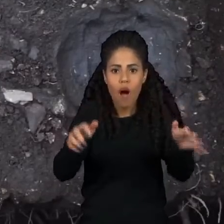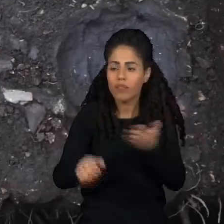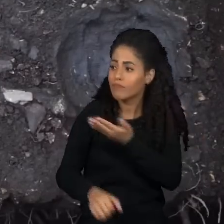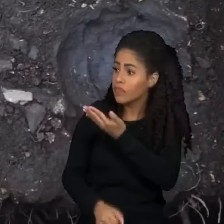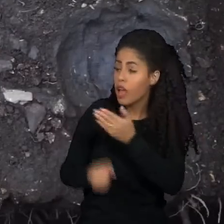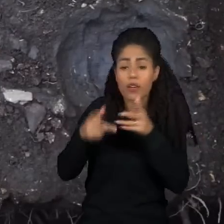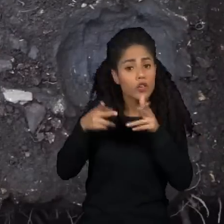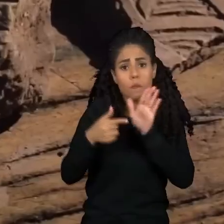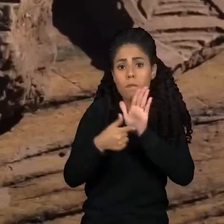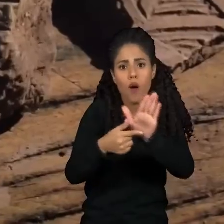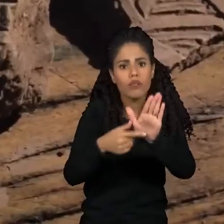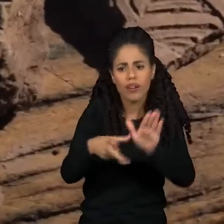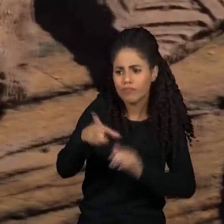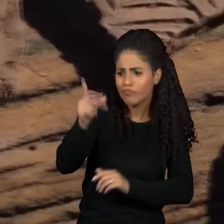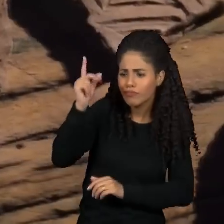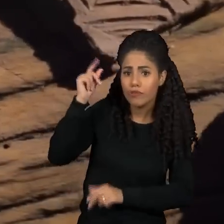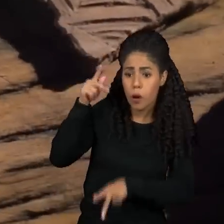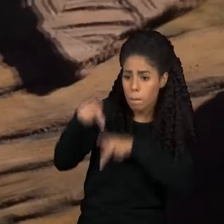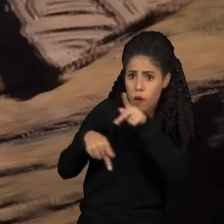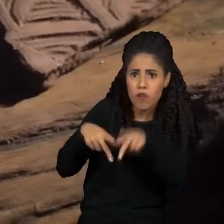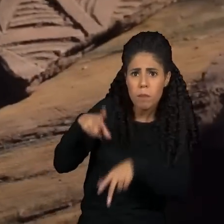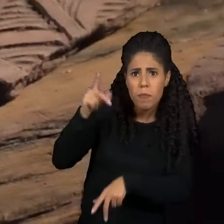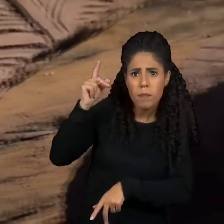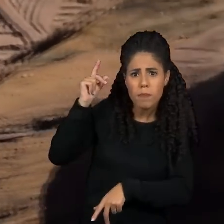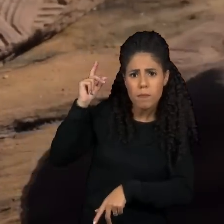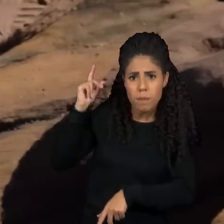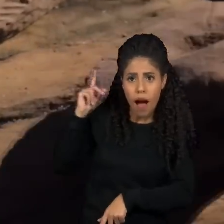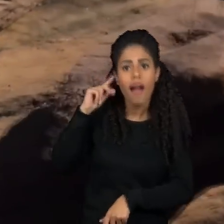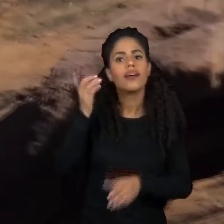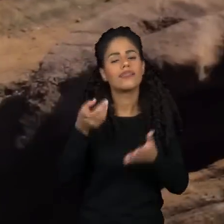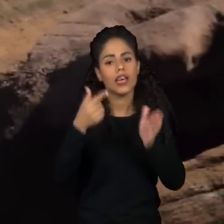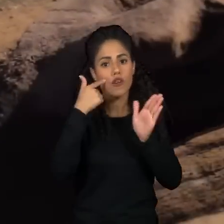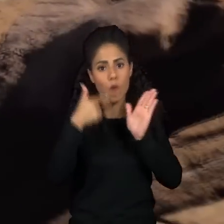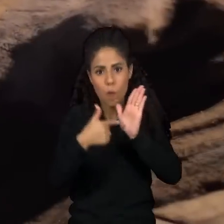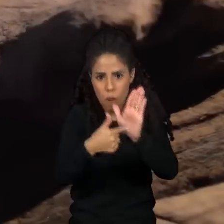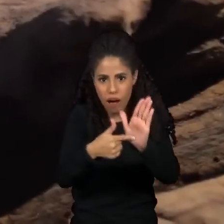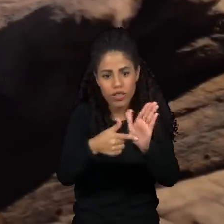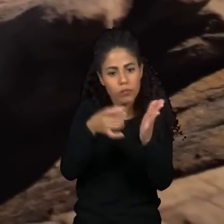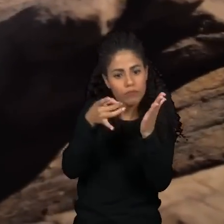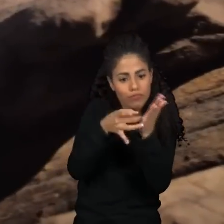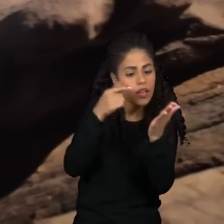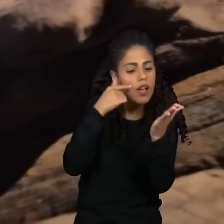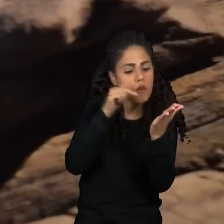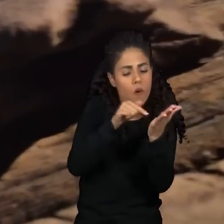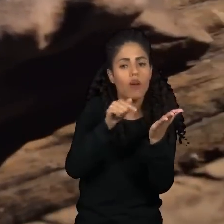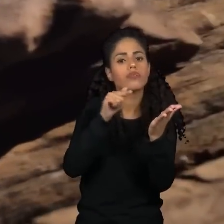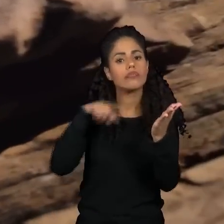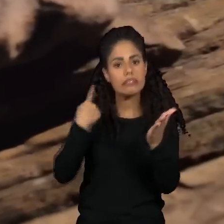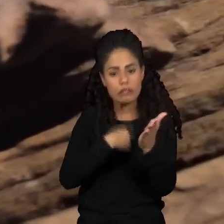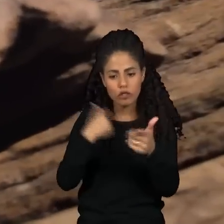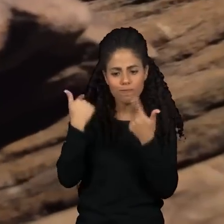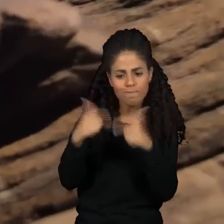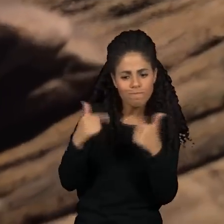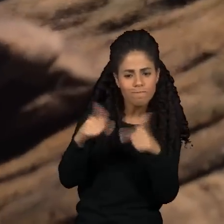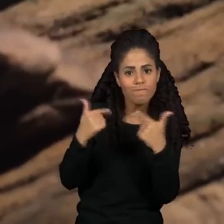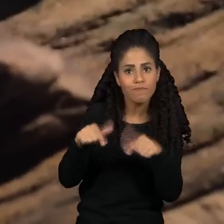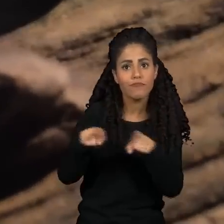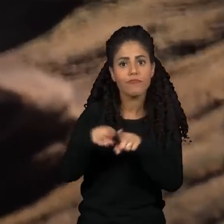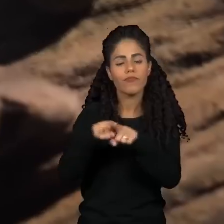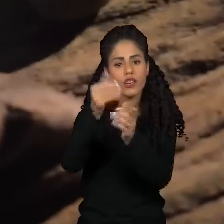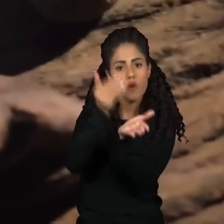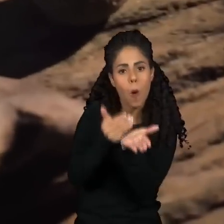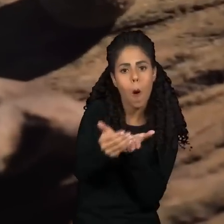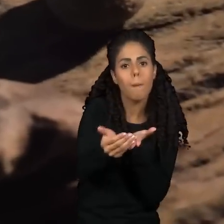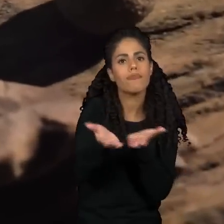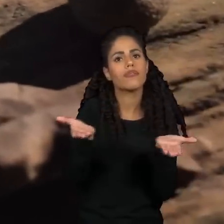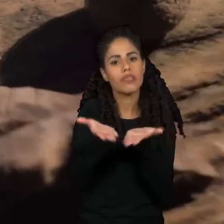alguns sambaquis da Amazônia, nós encontramos cerâmicas muito antigas, como é o caso do sambaqui Monte Castelo, onde a gente está trabalhando, que está no coração do continente. A